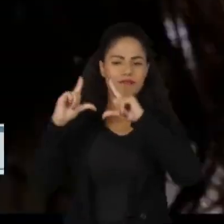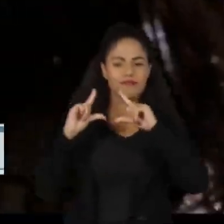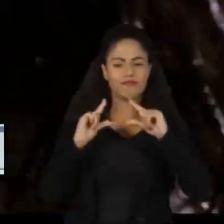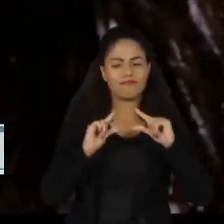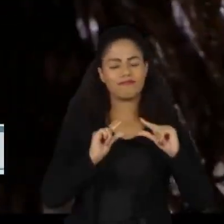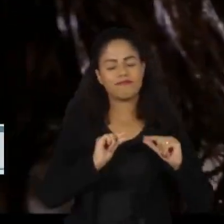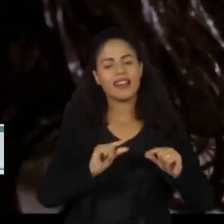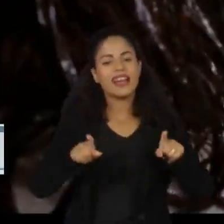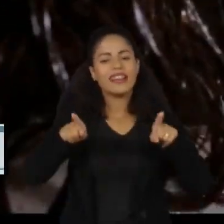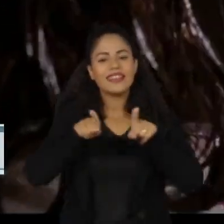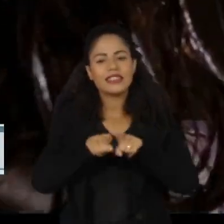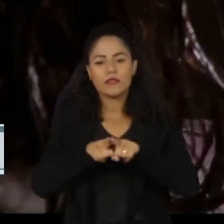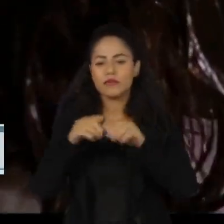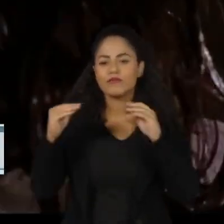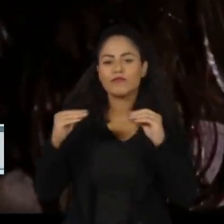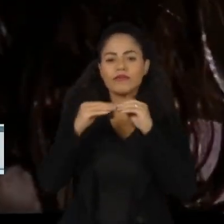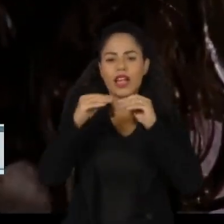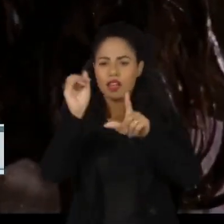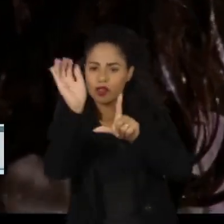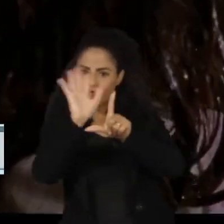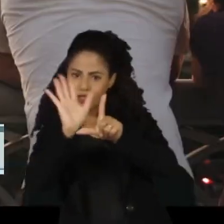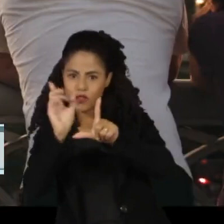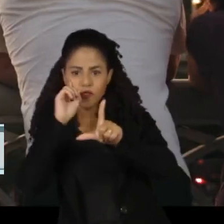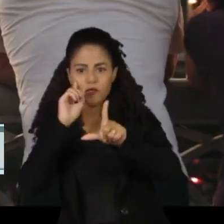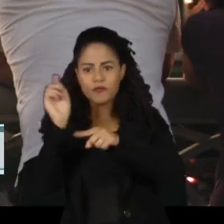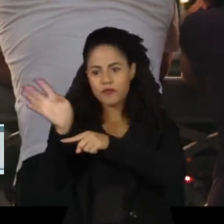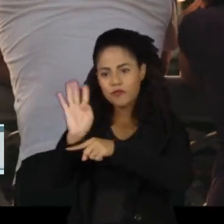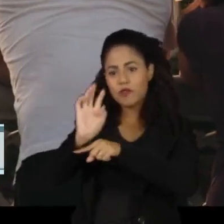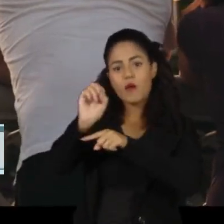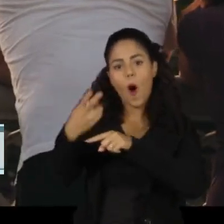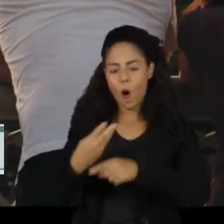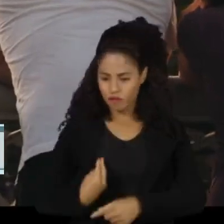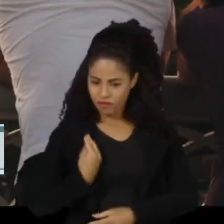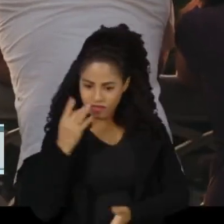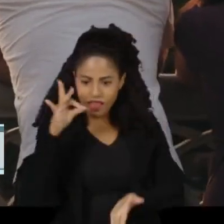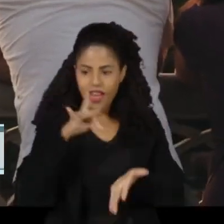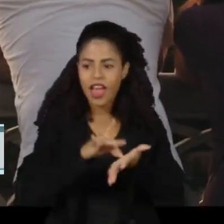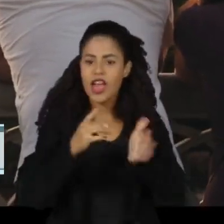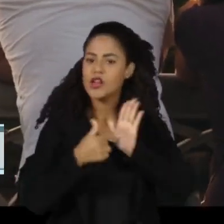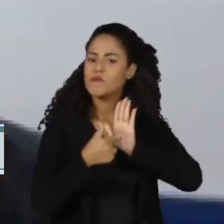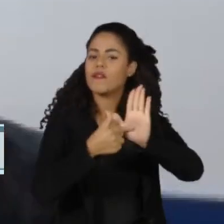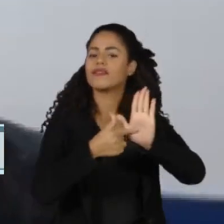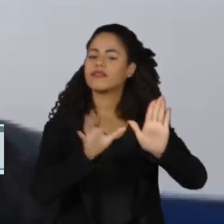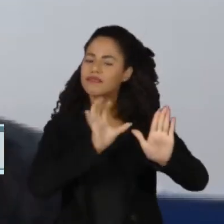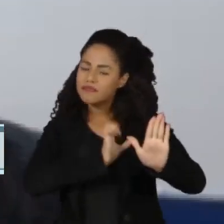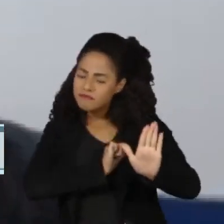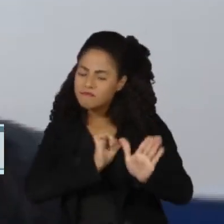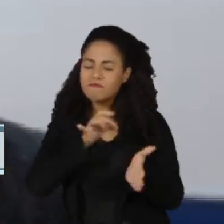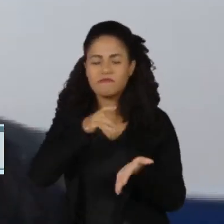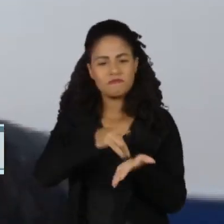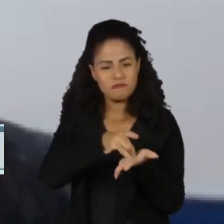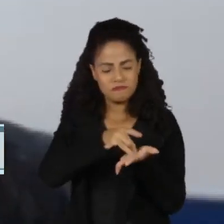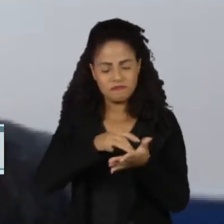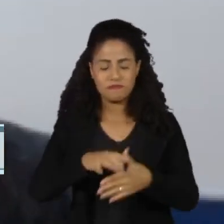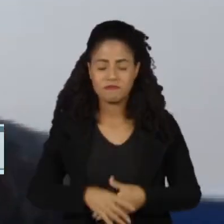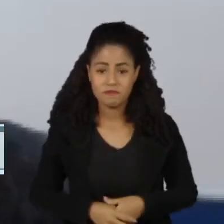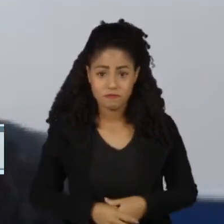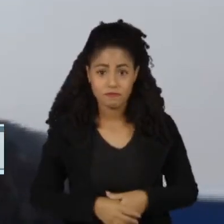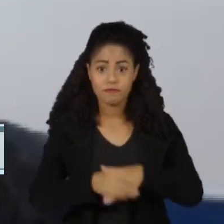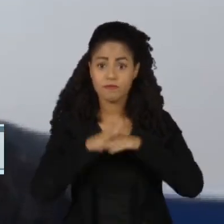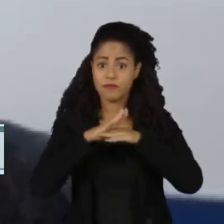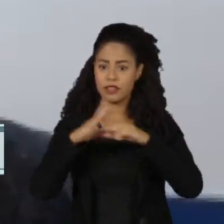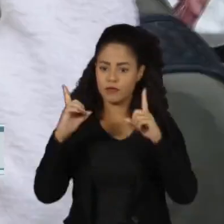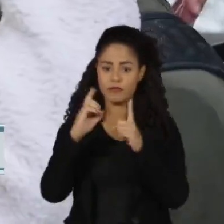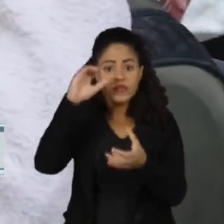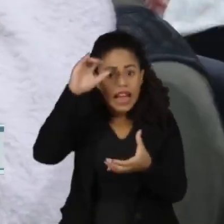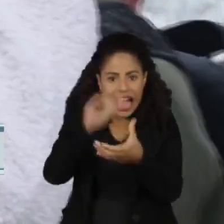mais do que isso seja na ficção ou na vida real é uma pura demonstração de amor quando o casal